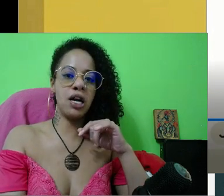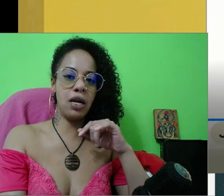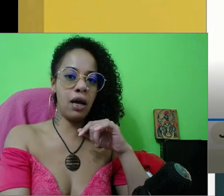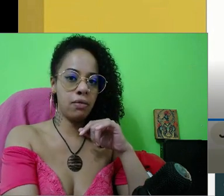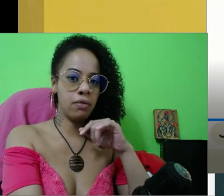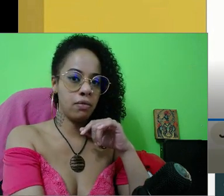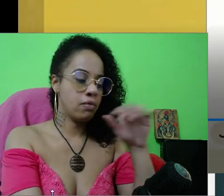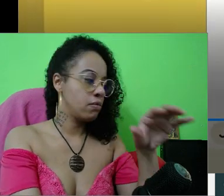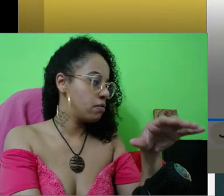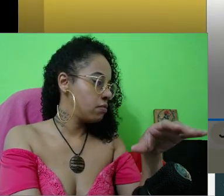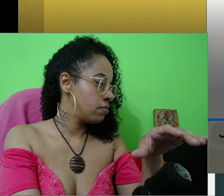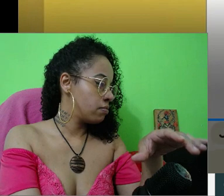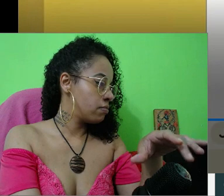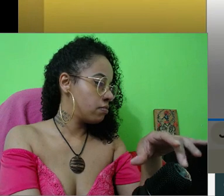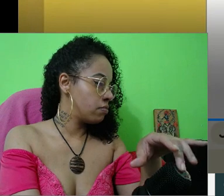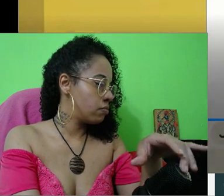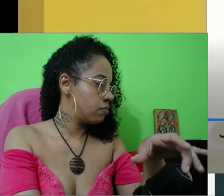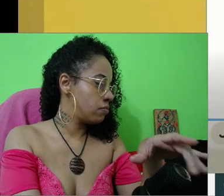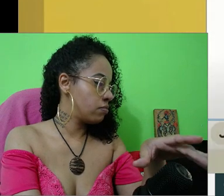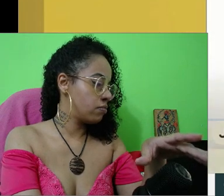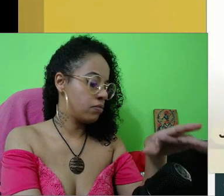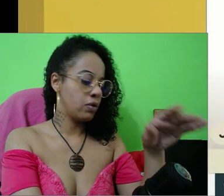reproduzir essas merda né